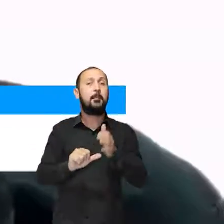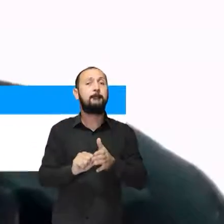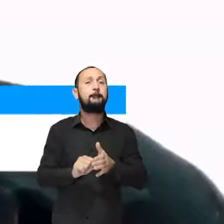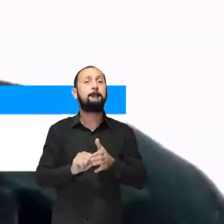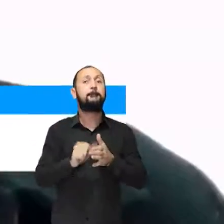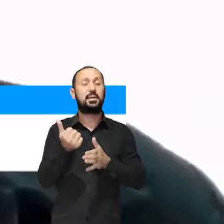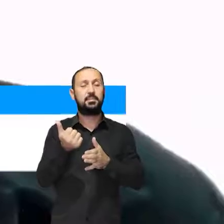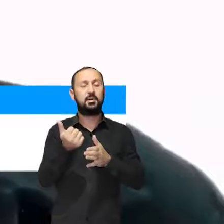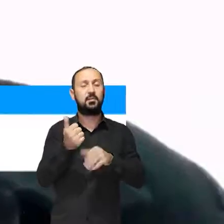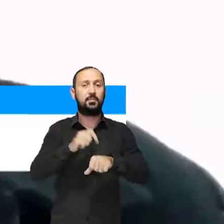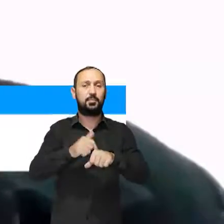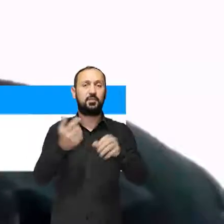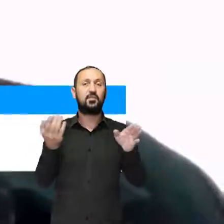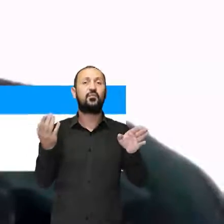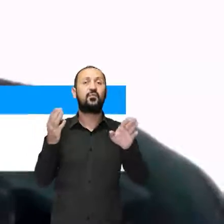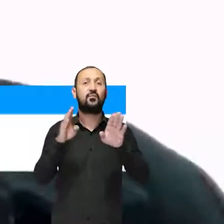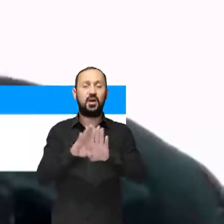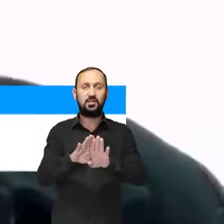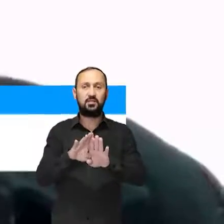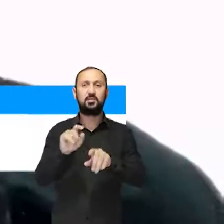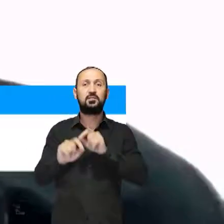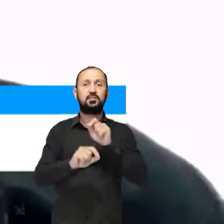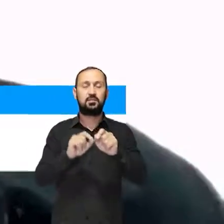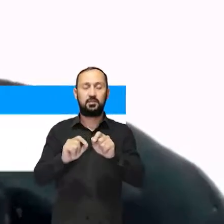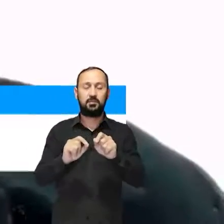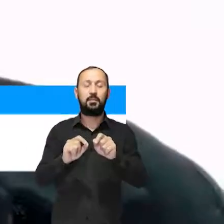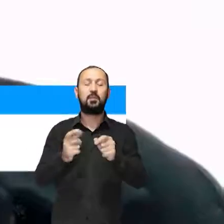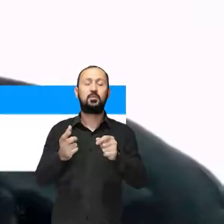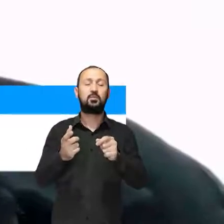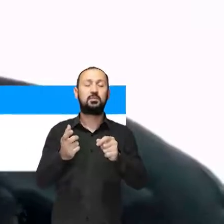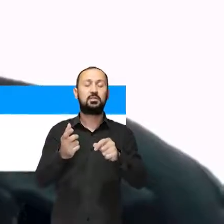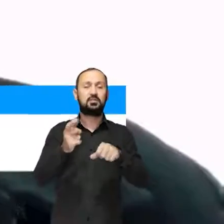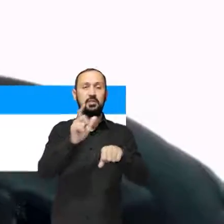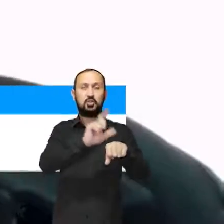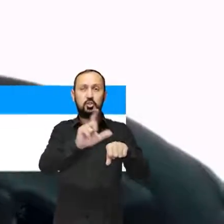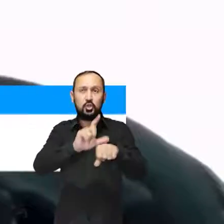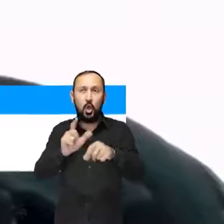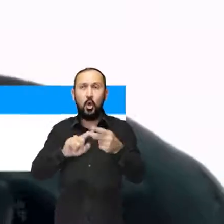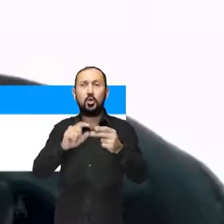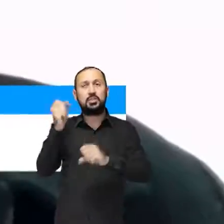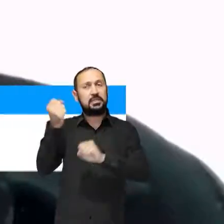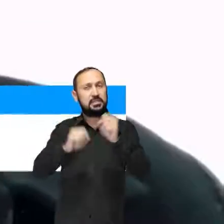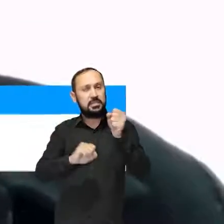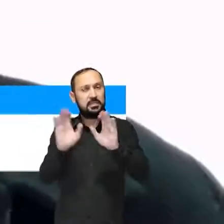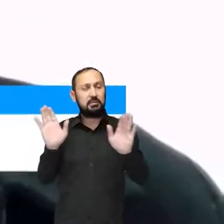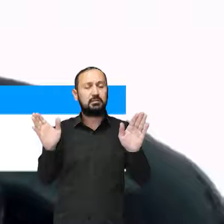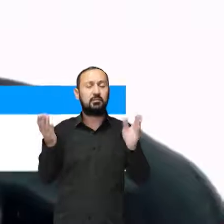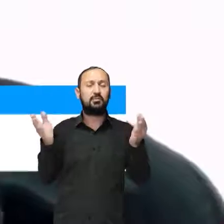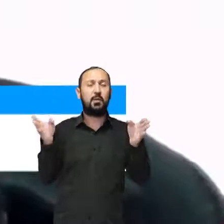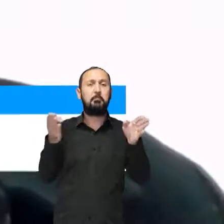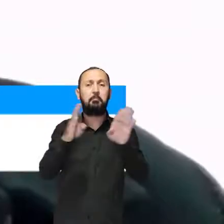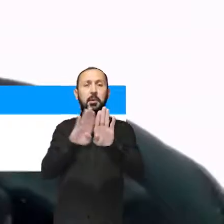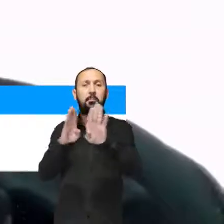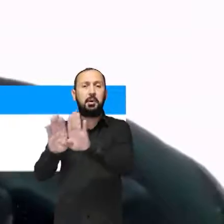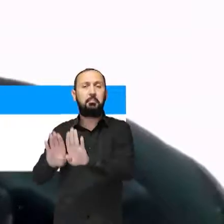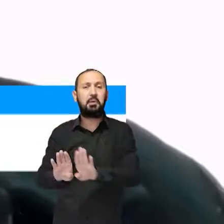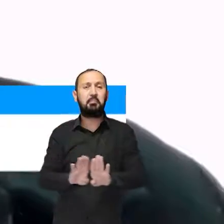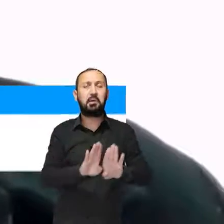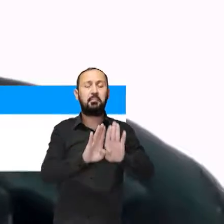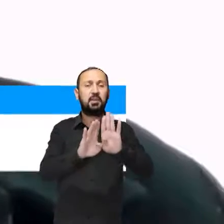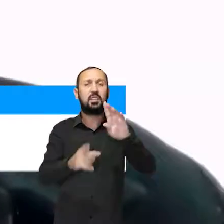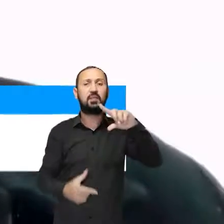quando houve o primeiro fechamento das atividades comerciais, industriais, quando